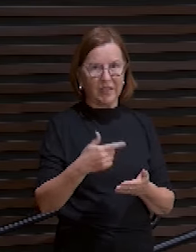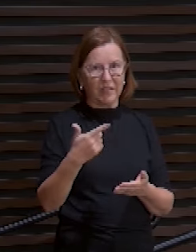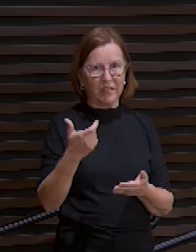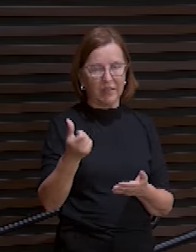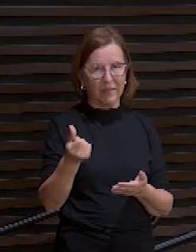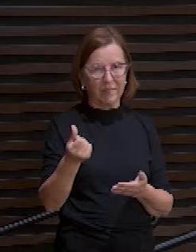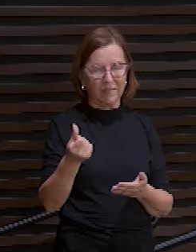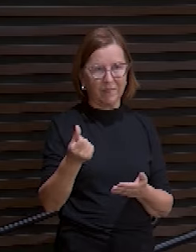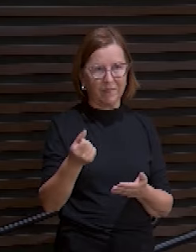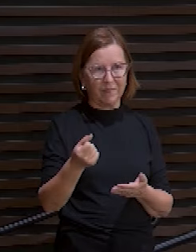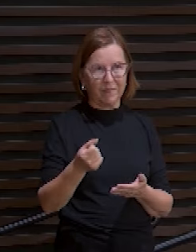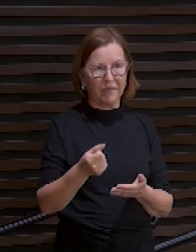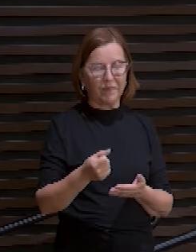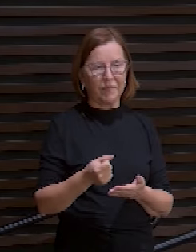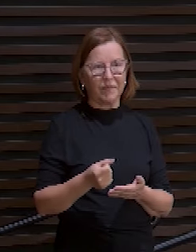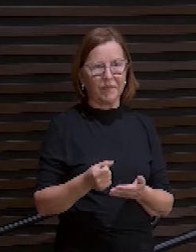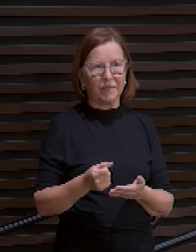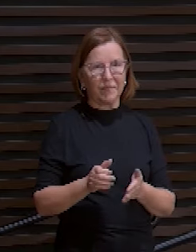Gálatas 5